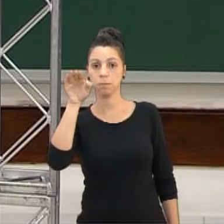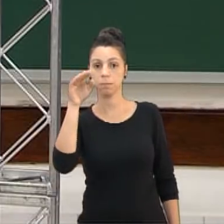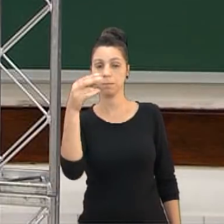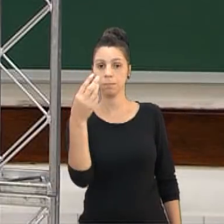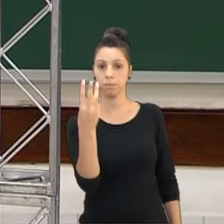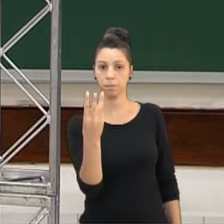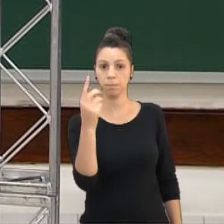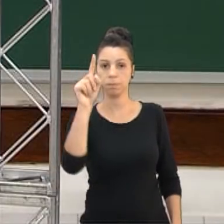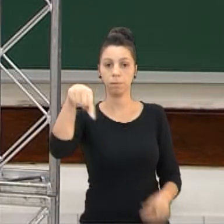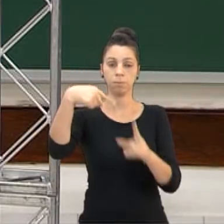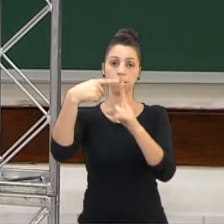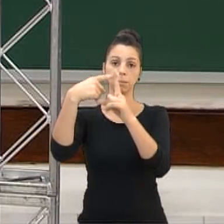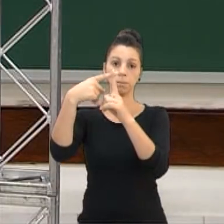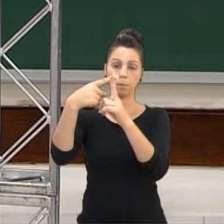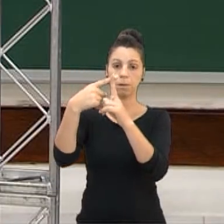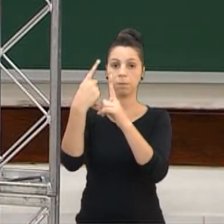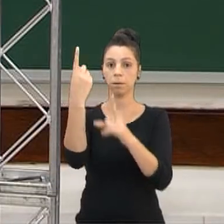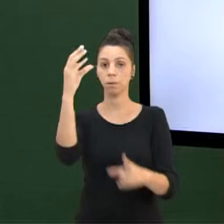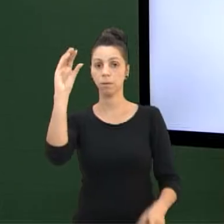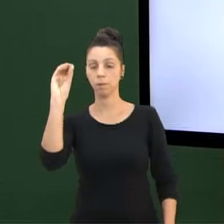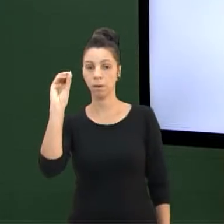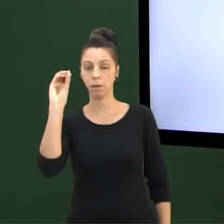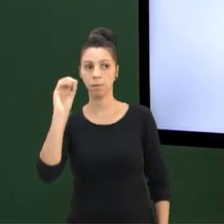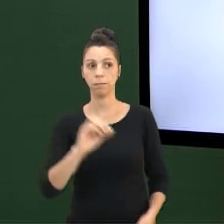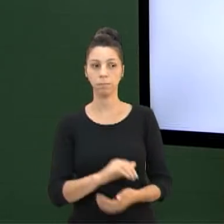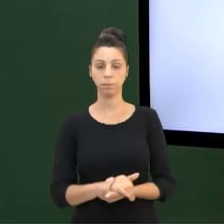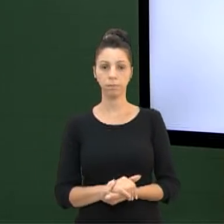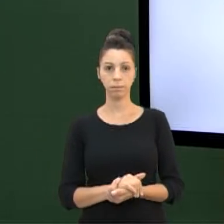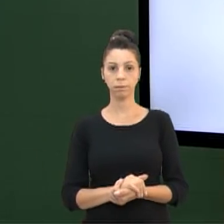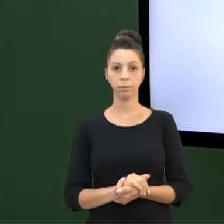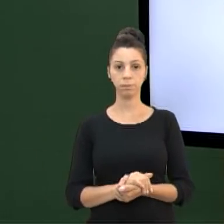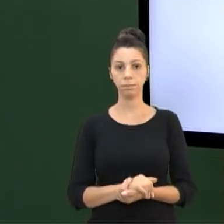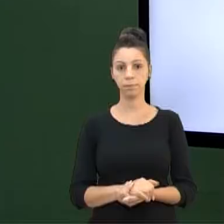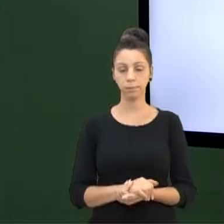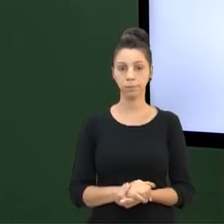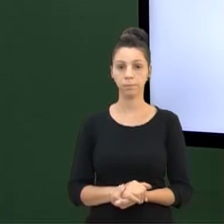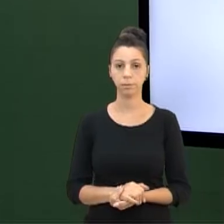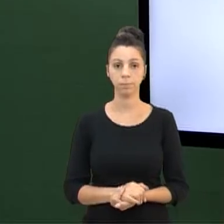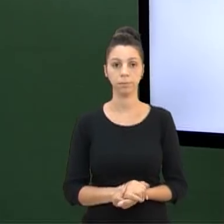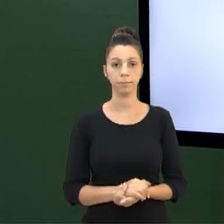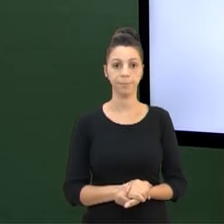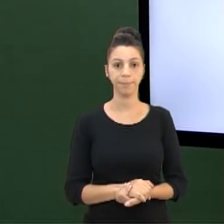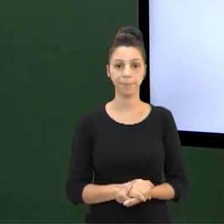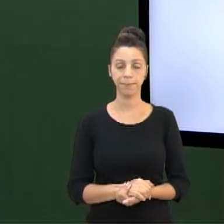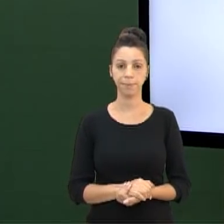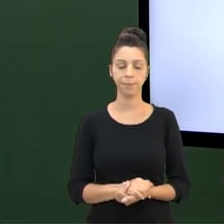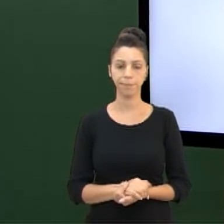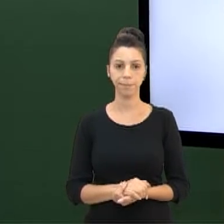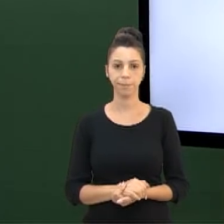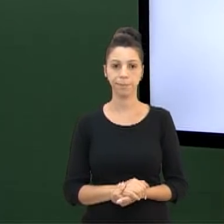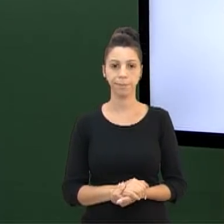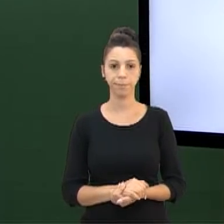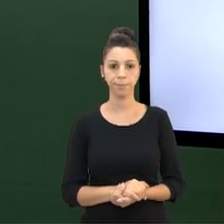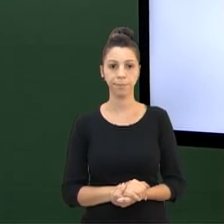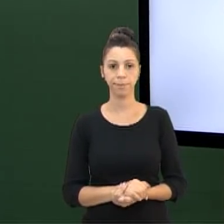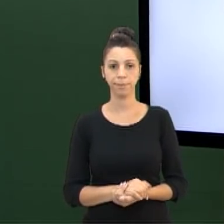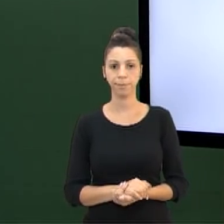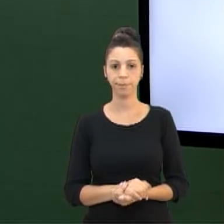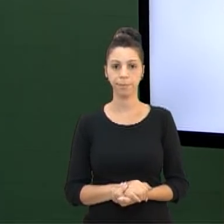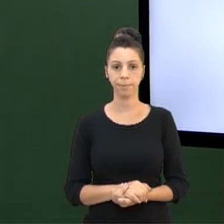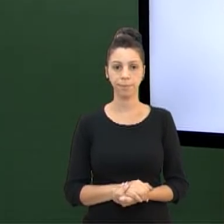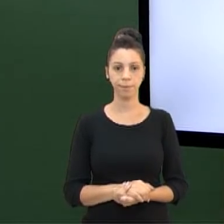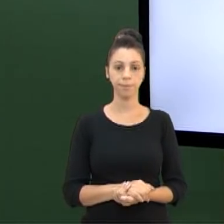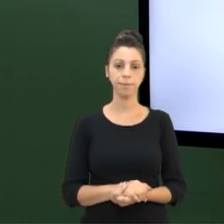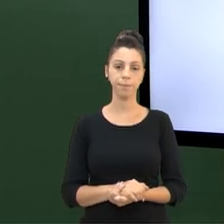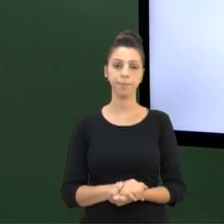10. Então, 5/3 de x mais 10. Observe comigo agora nesse